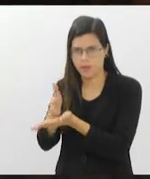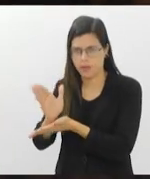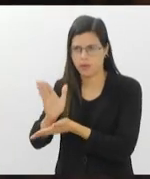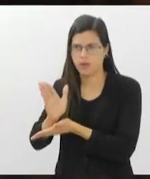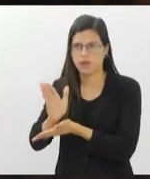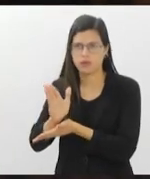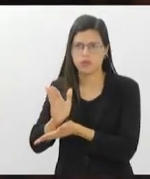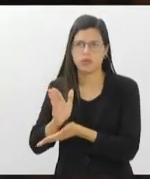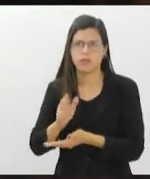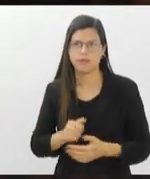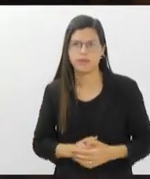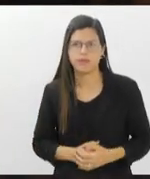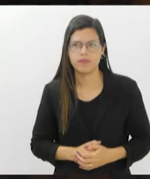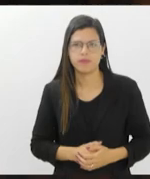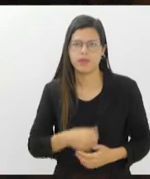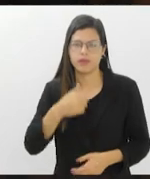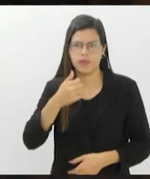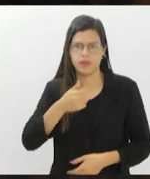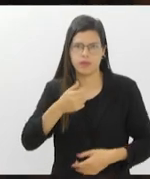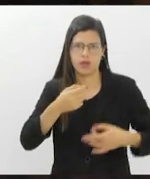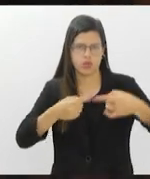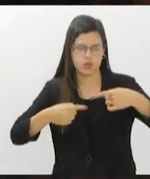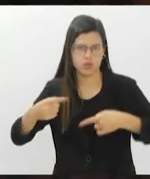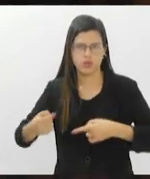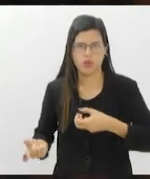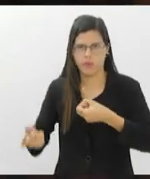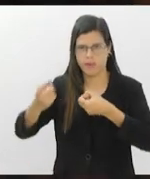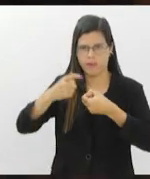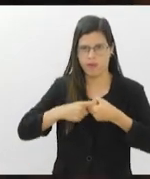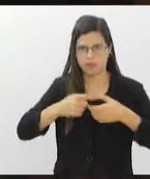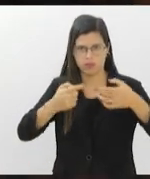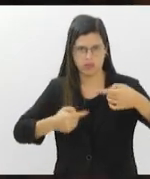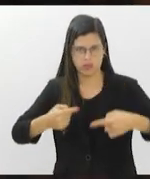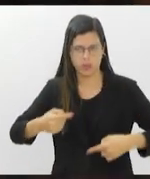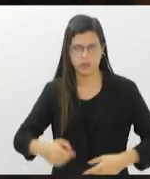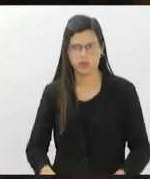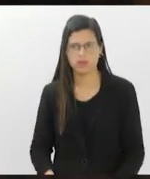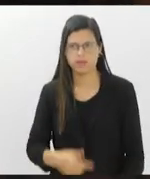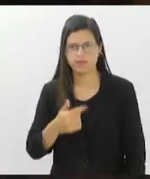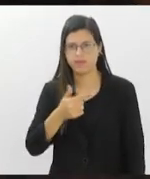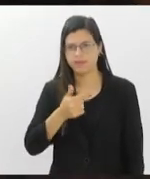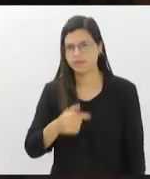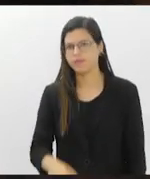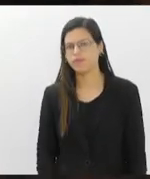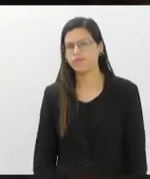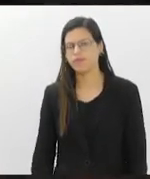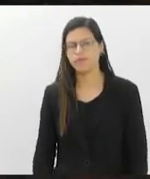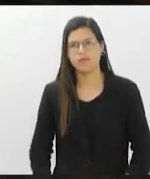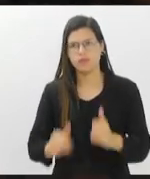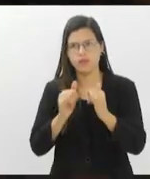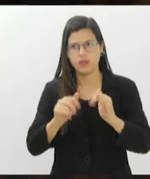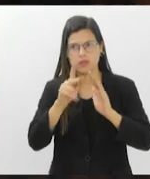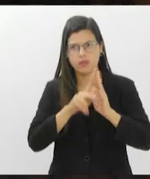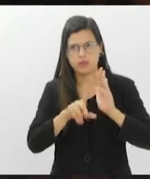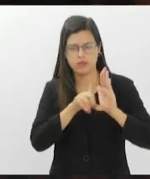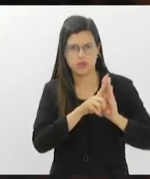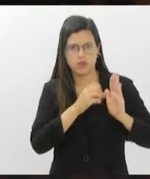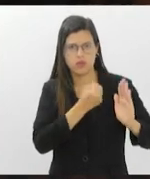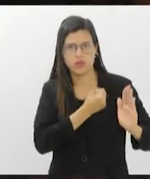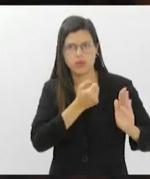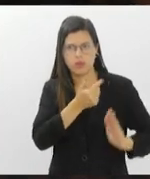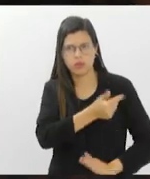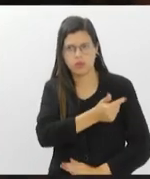Aprovado em primeira e retorna em segunda. Anuncio projeto de lei